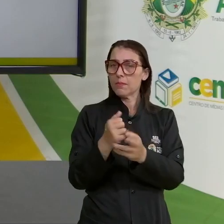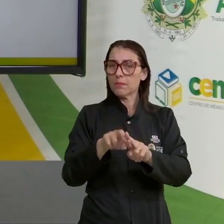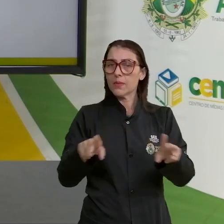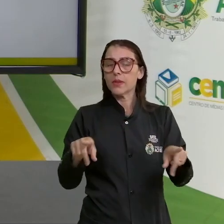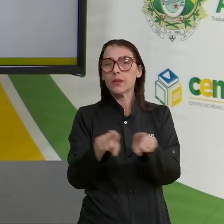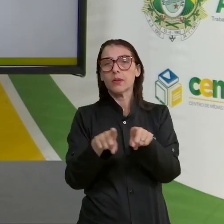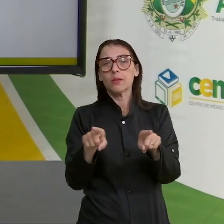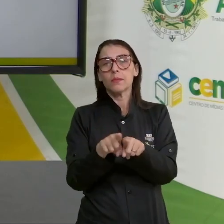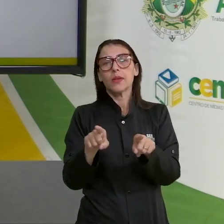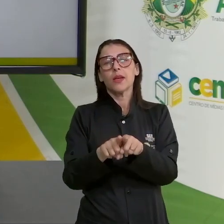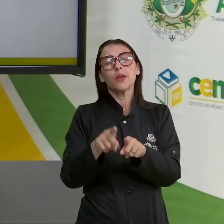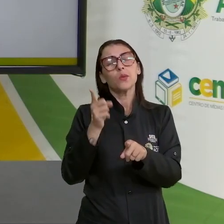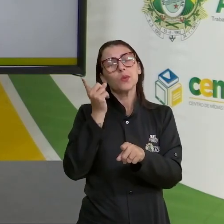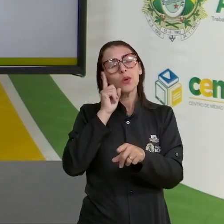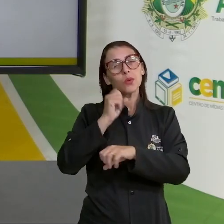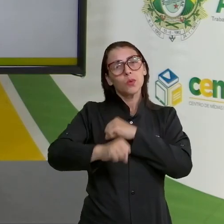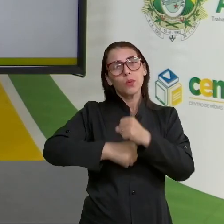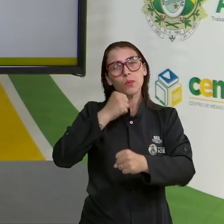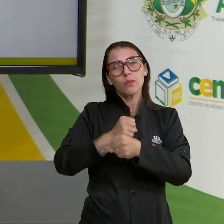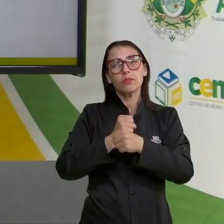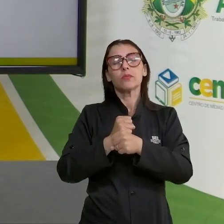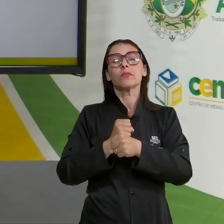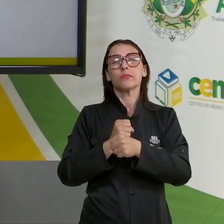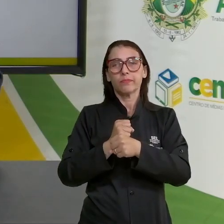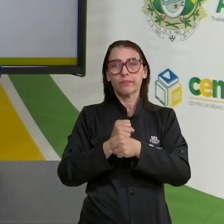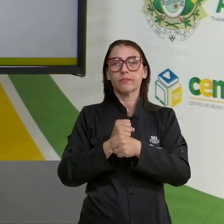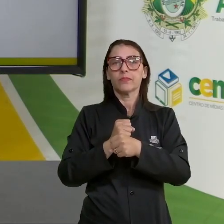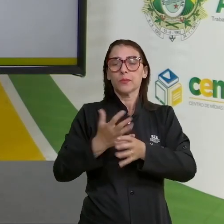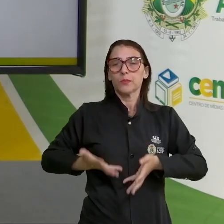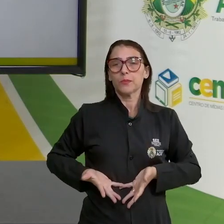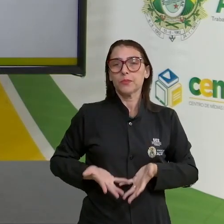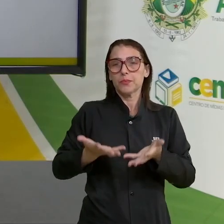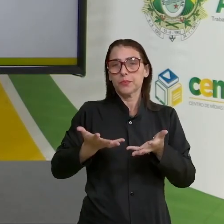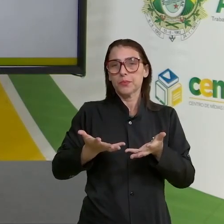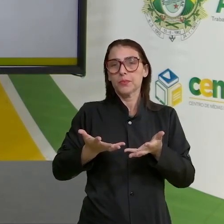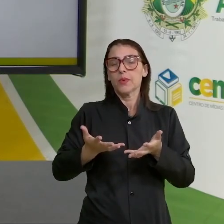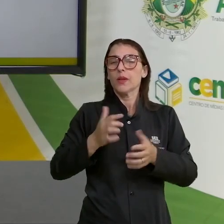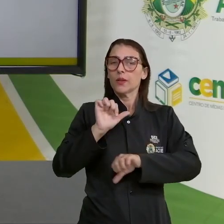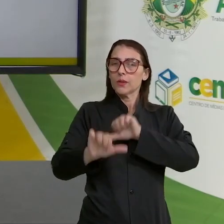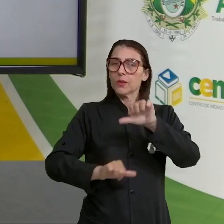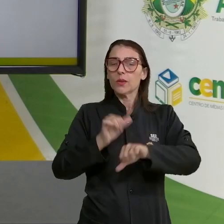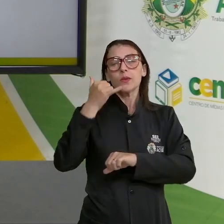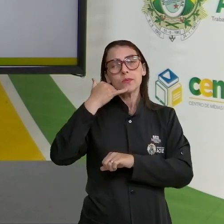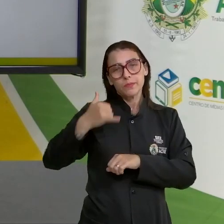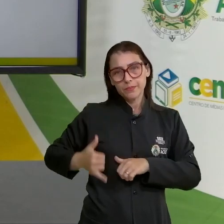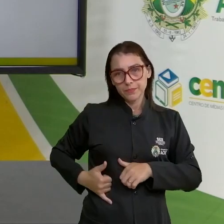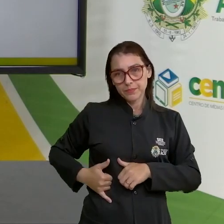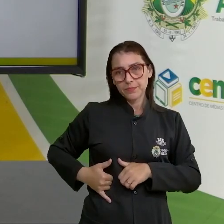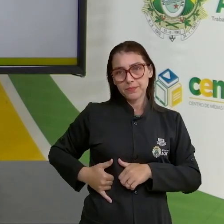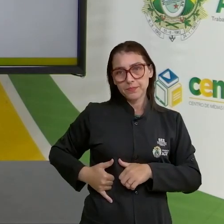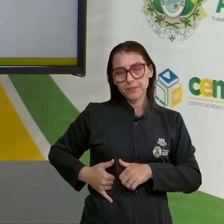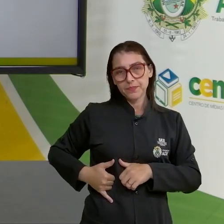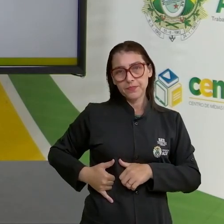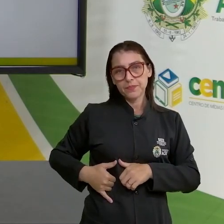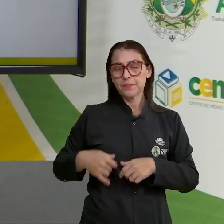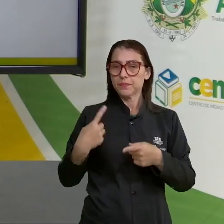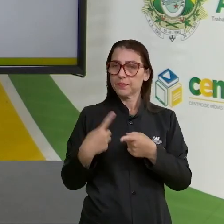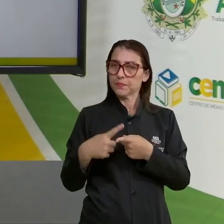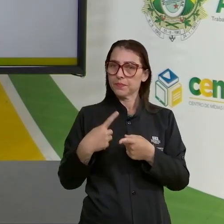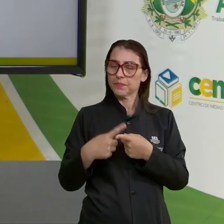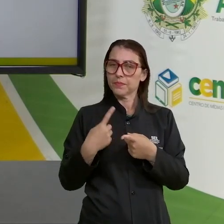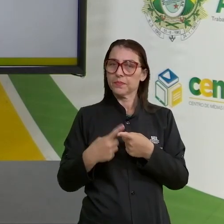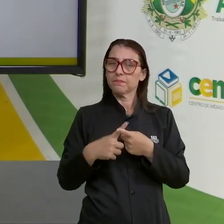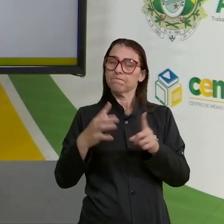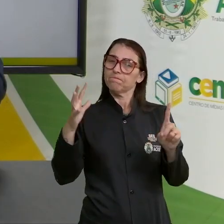você, todos os anos, é levado aí, muitas vezes impulsionado a trocar seu aparelho telefônico justamente por causa